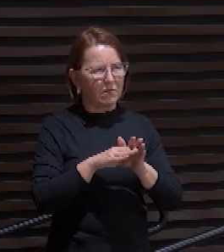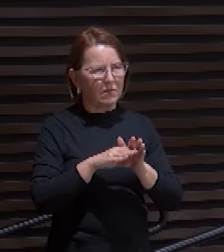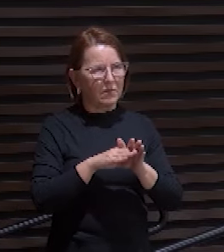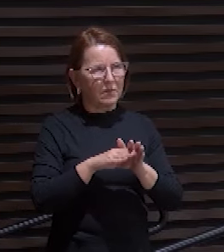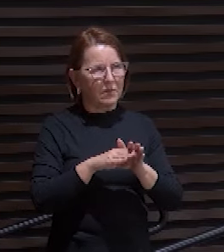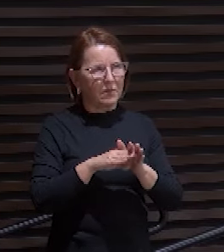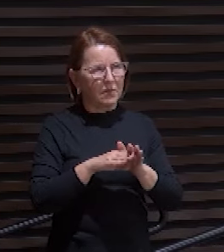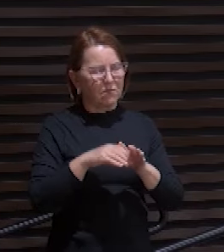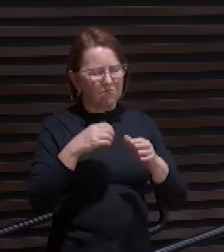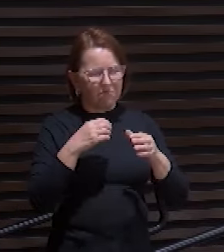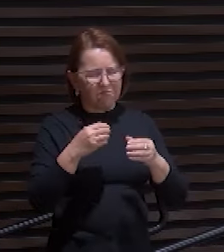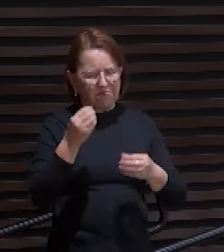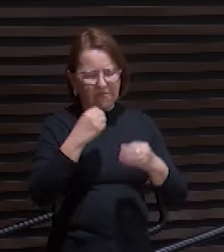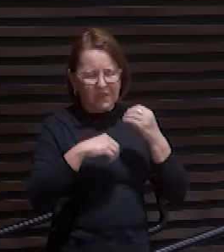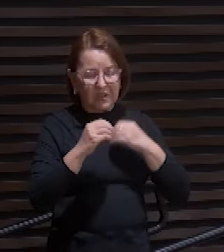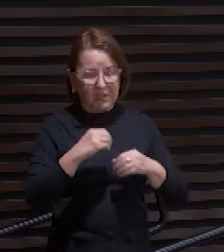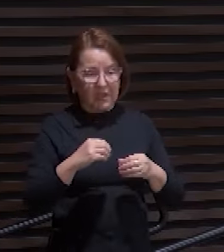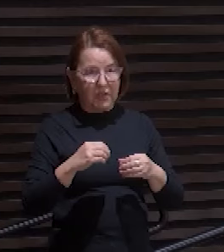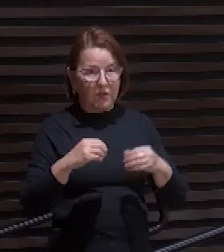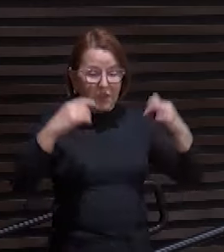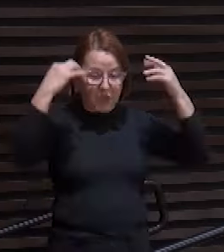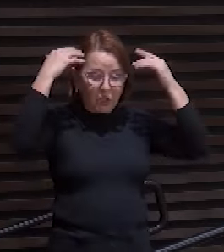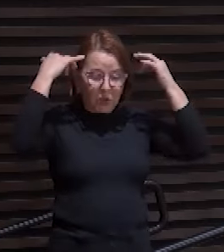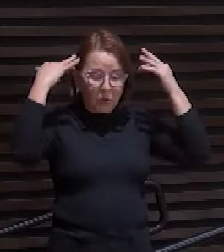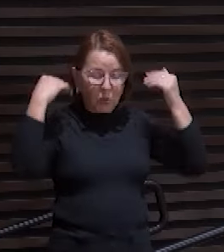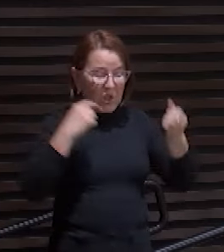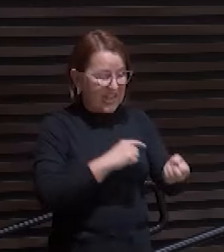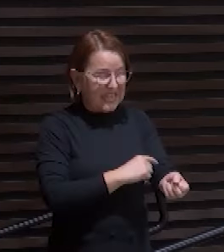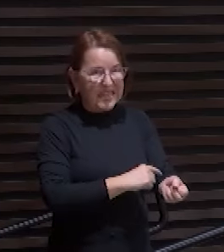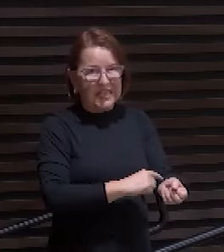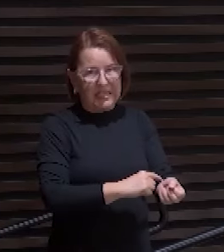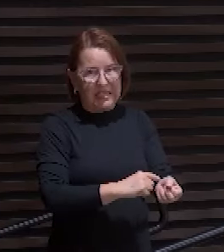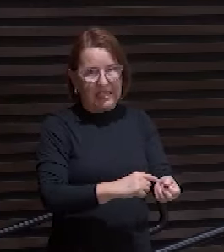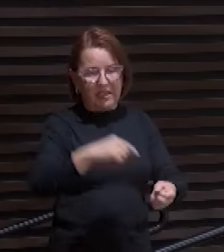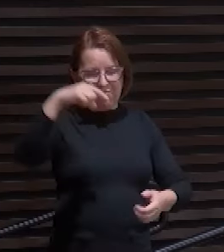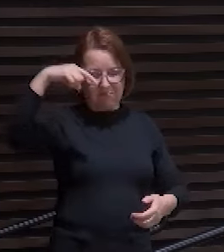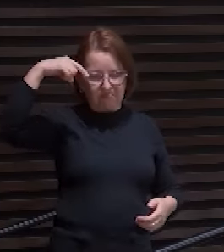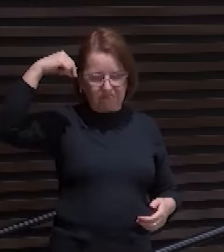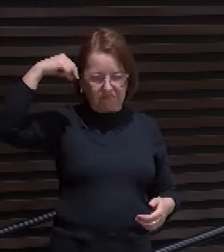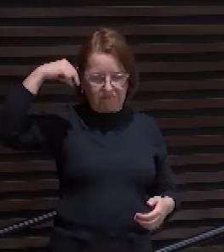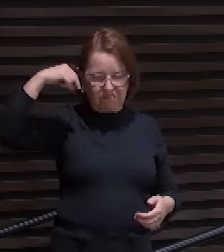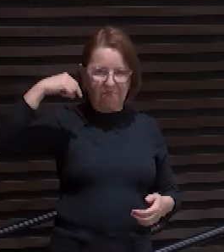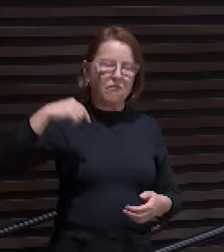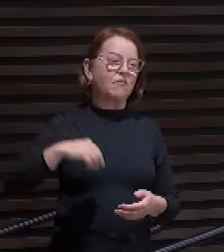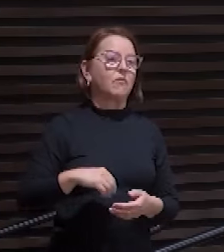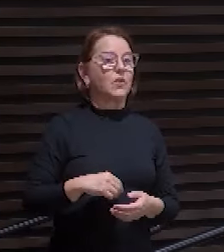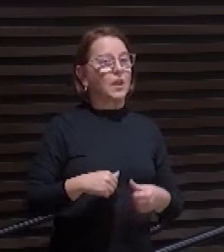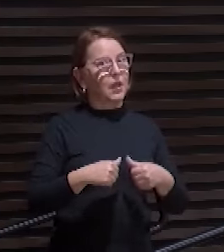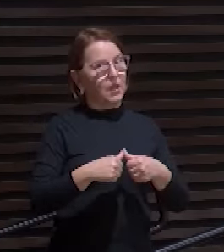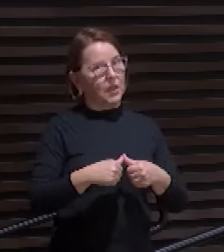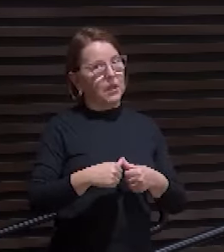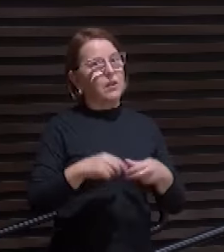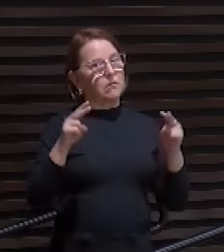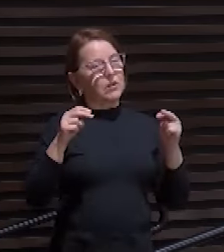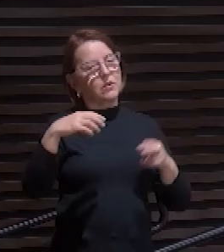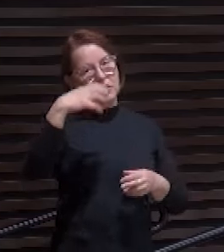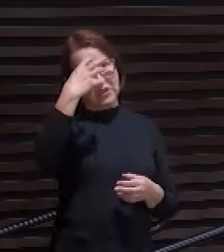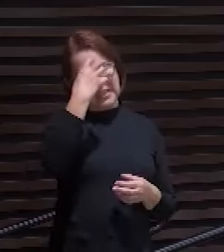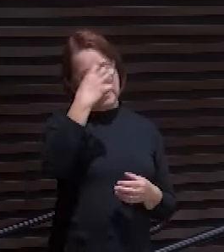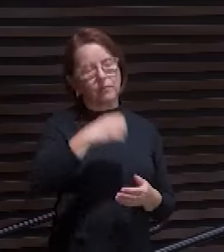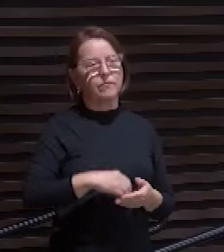hematidrose começar a suar sangue. E isso é um assunto muito sério. Agora, o